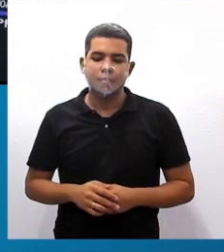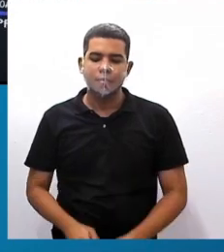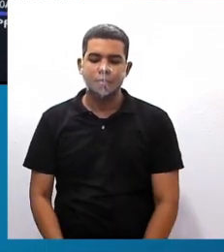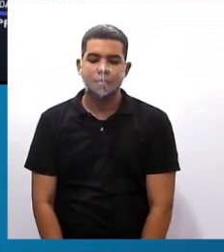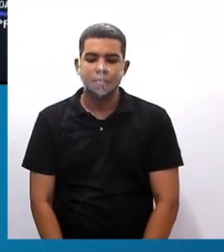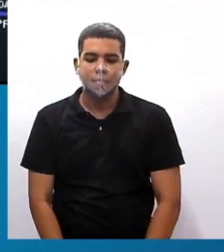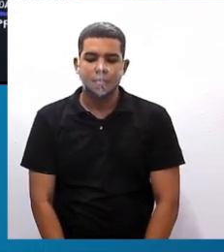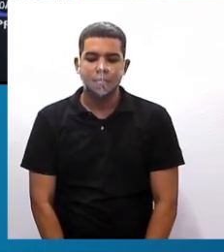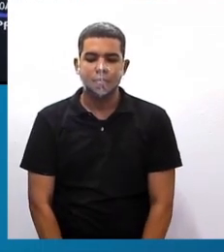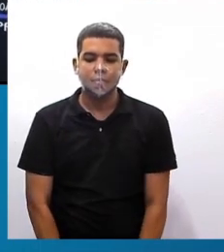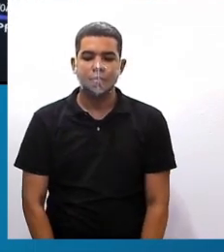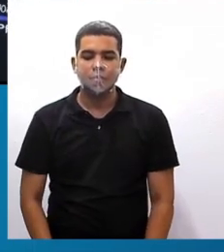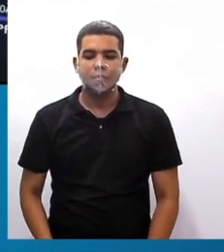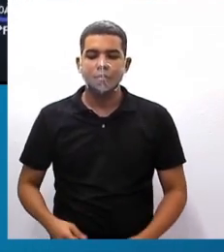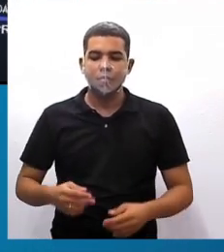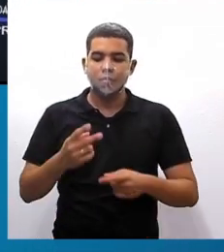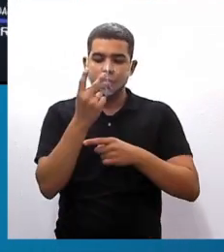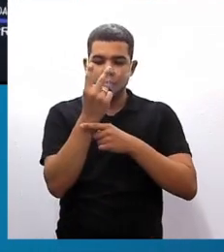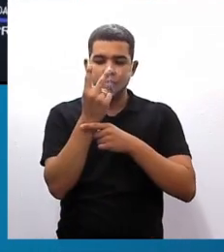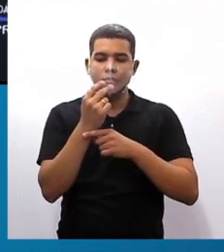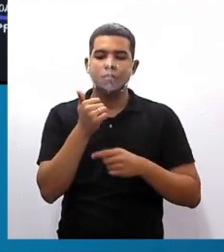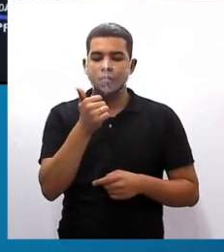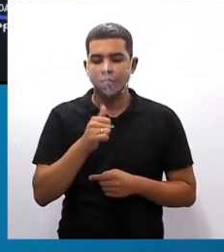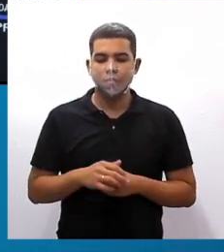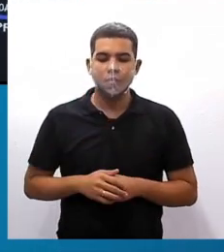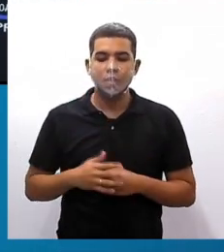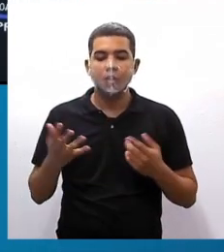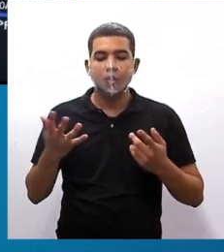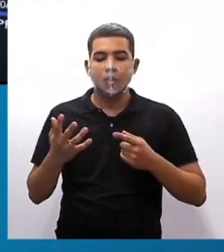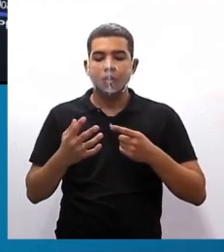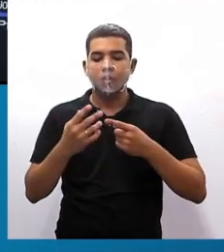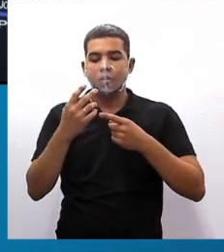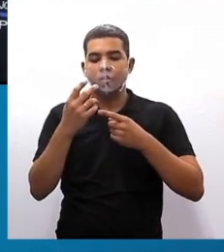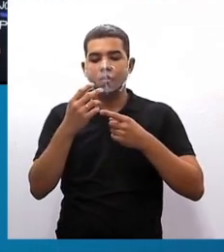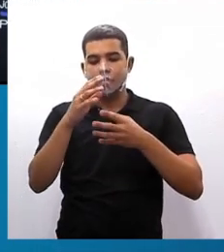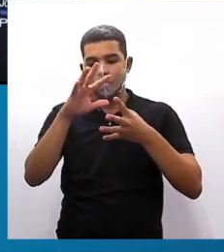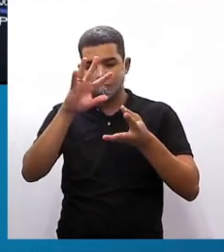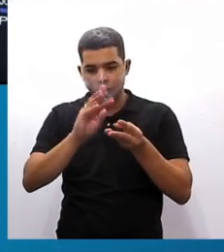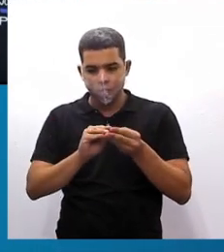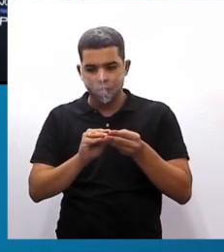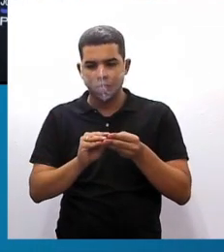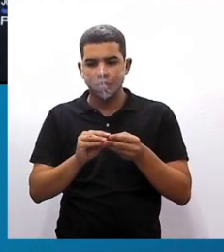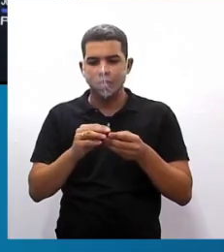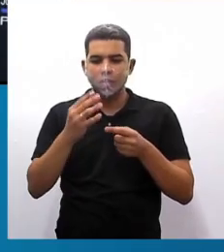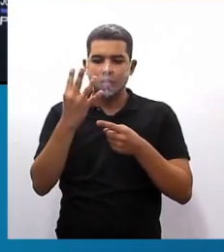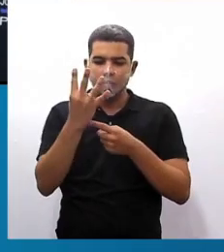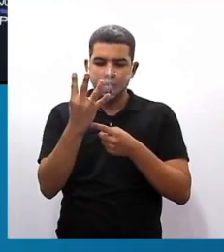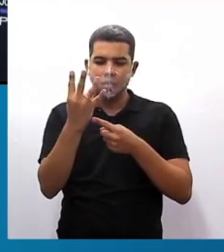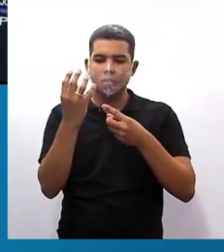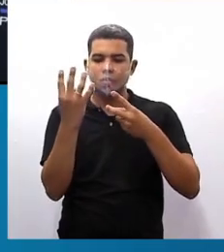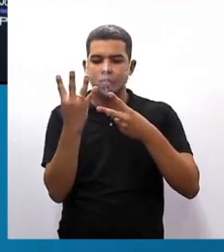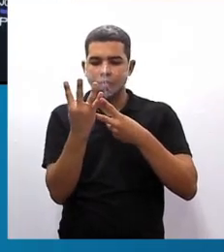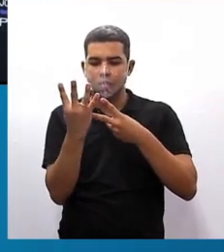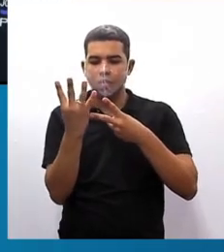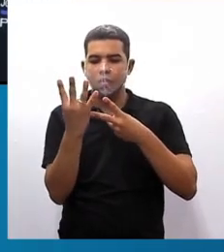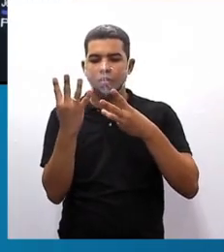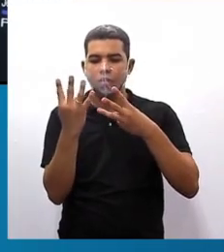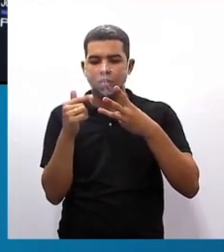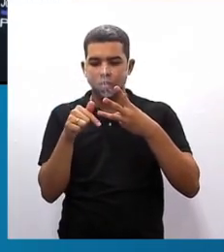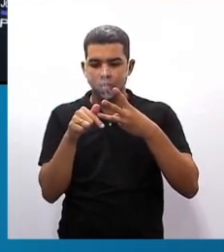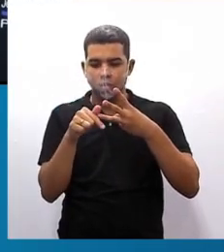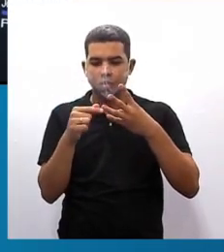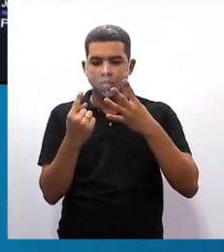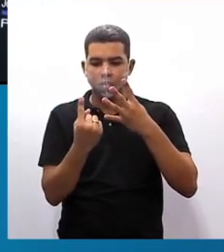5 sobre 2. Massa. E depois vai somar tudo. 4 mais 4 mais